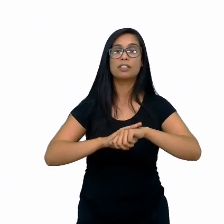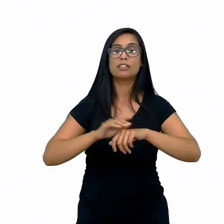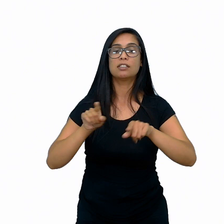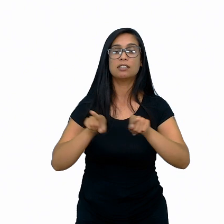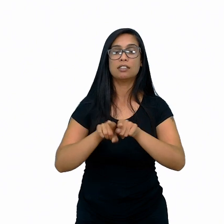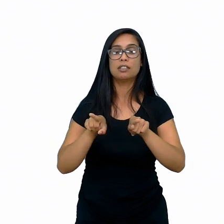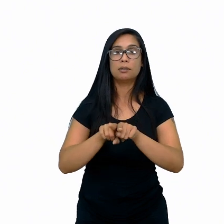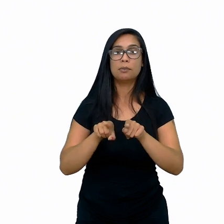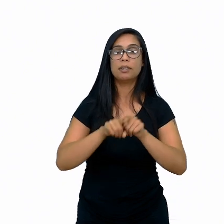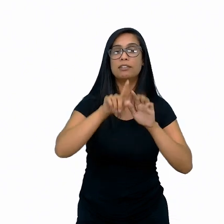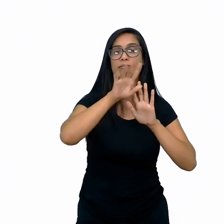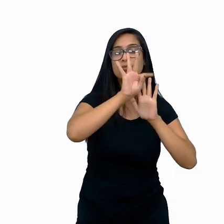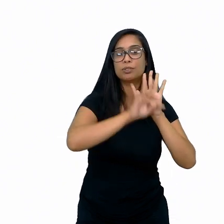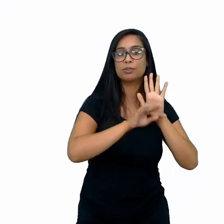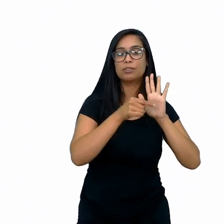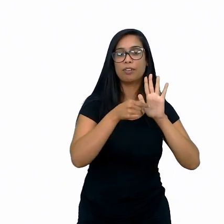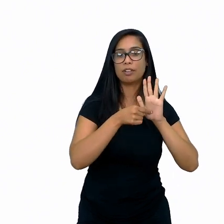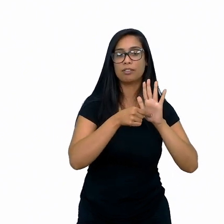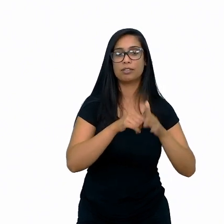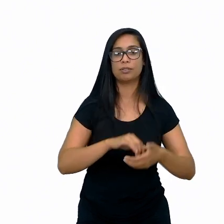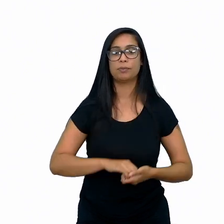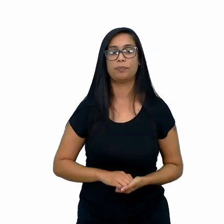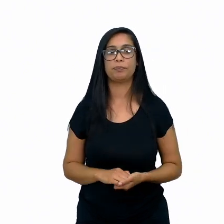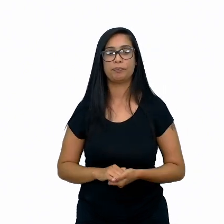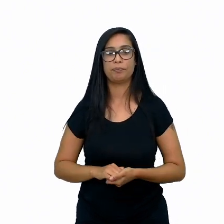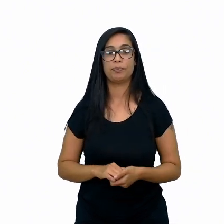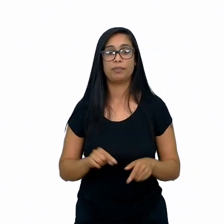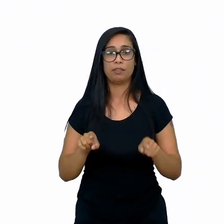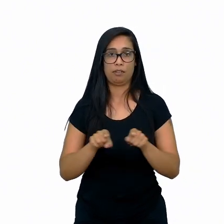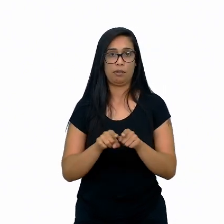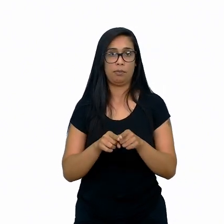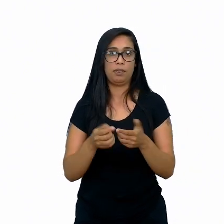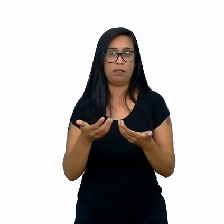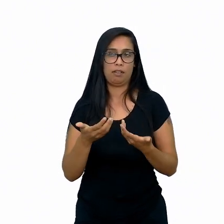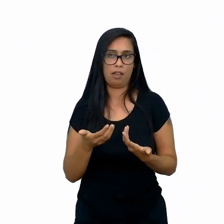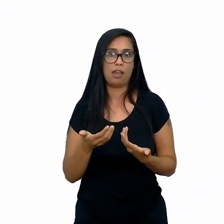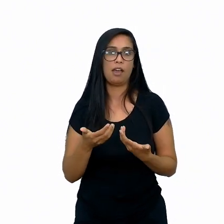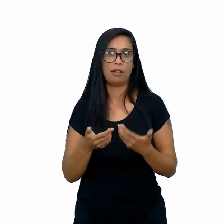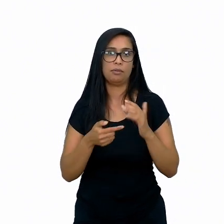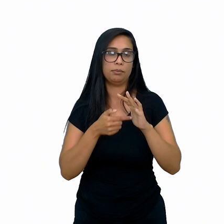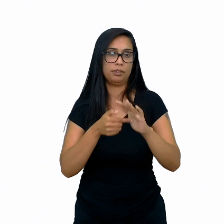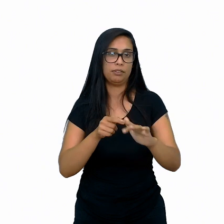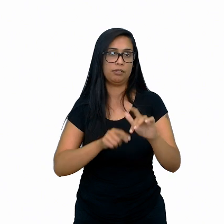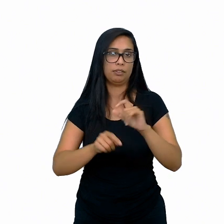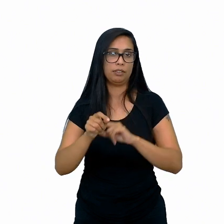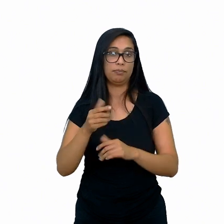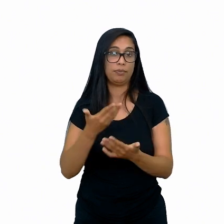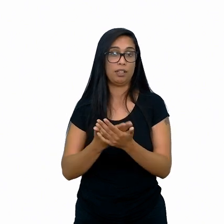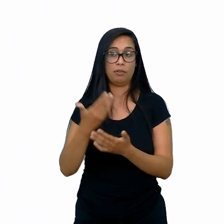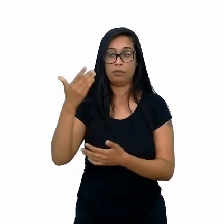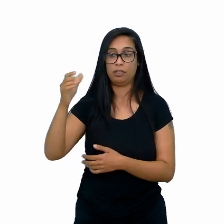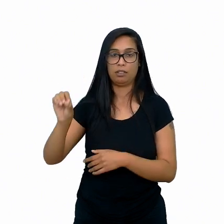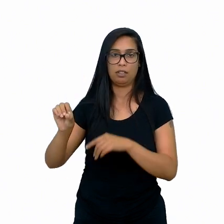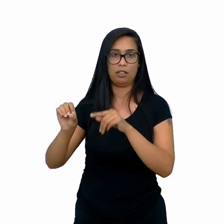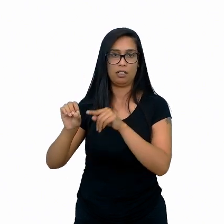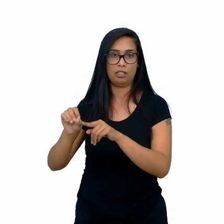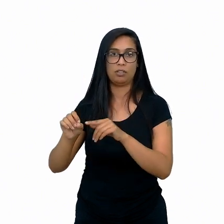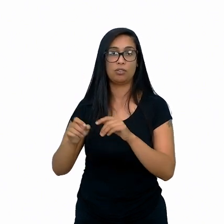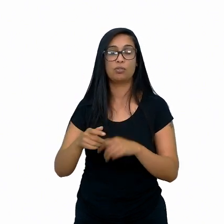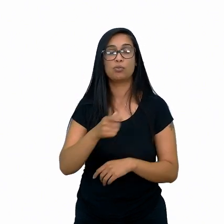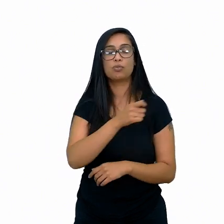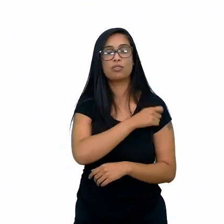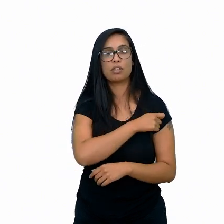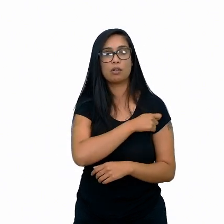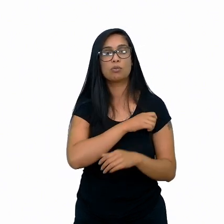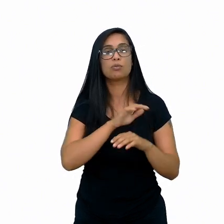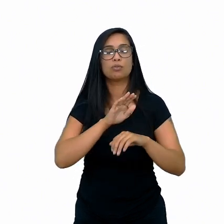Que? Importante destacar que na aula 10, né, os estudantes farão a revisão